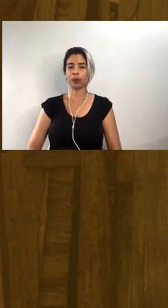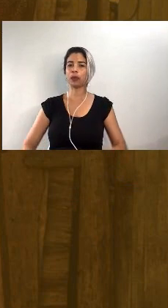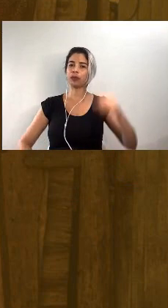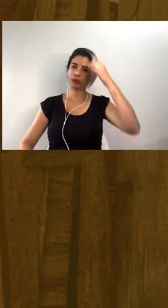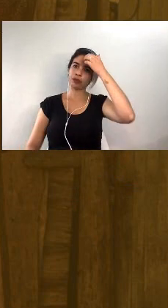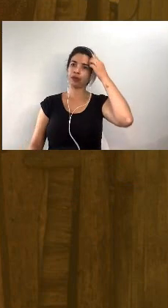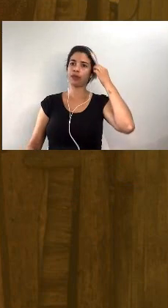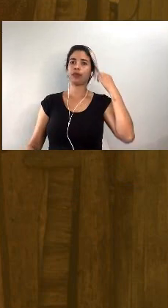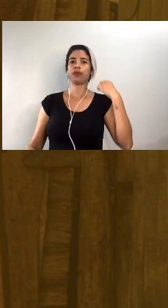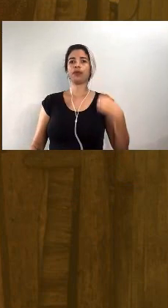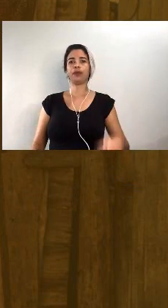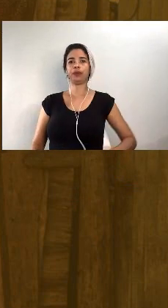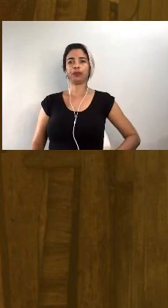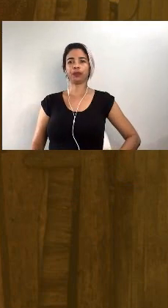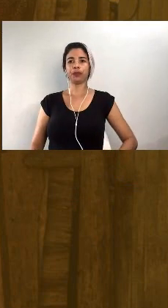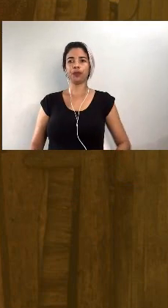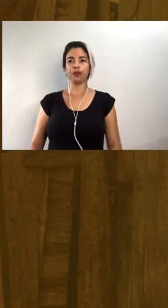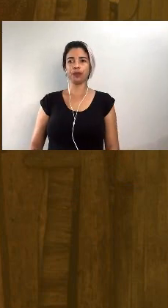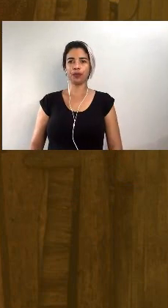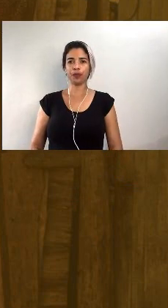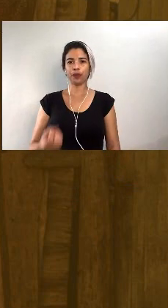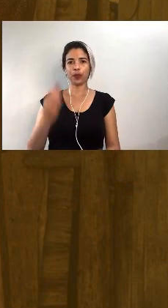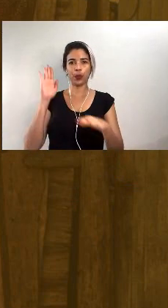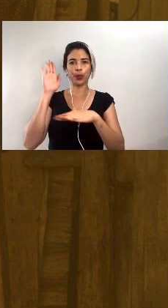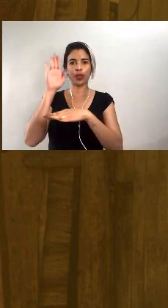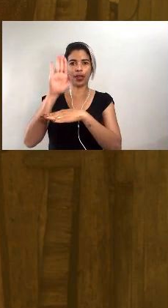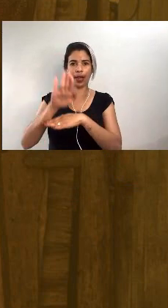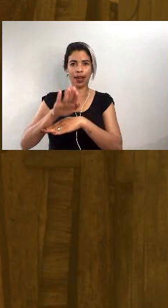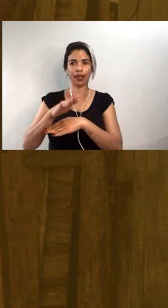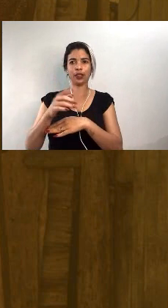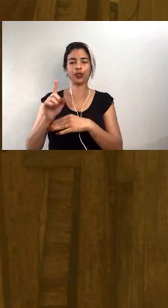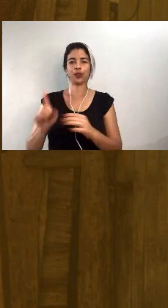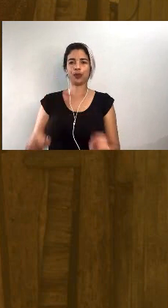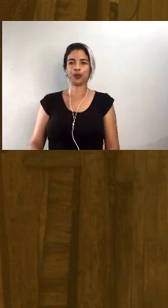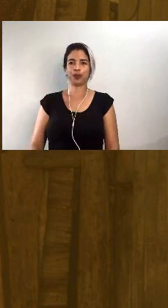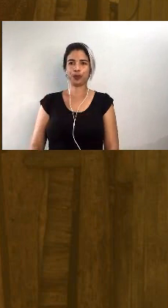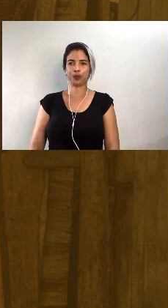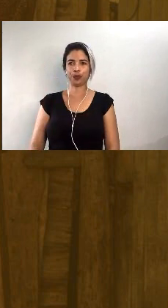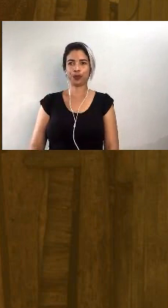Boa tarde. Boa tarde, Marcelo.